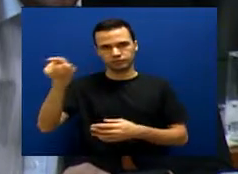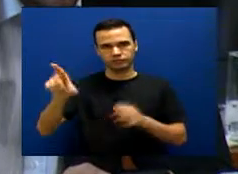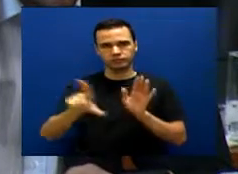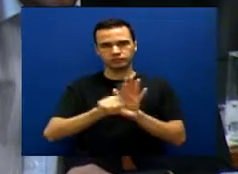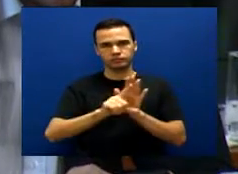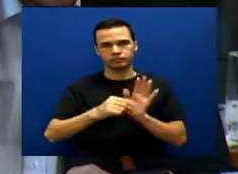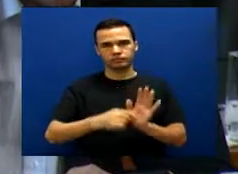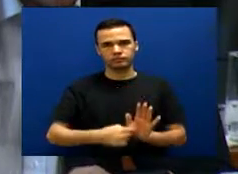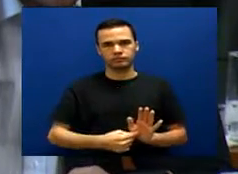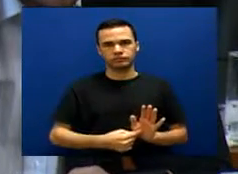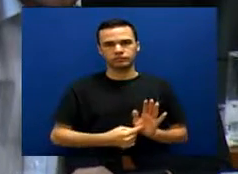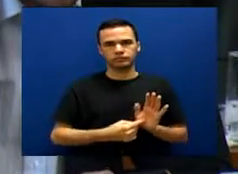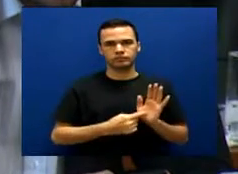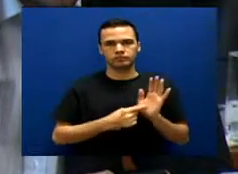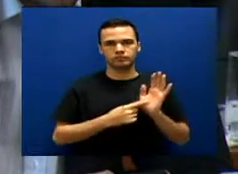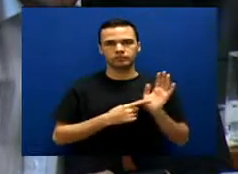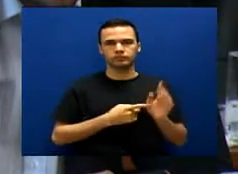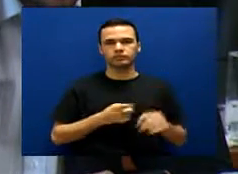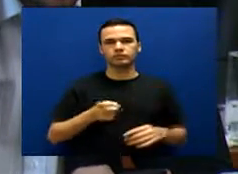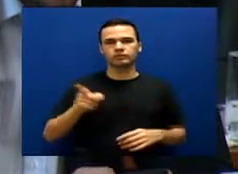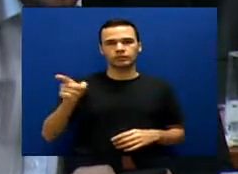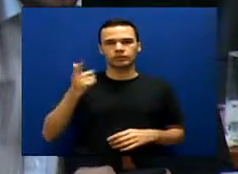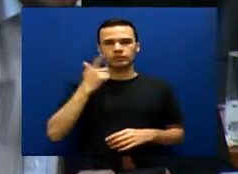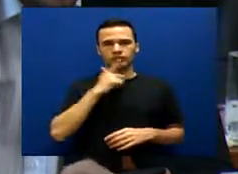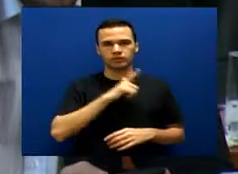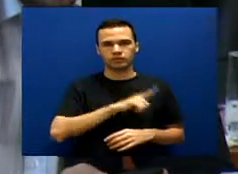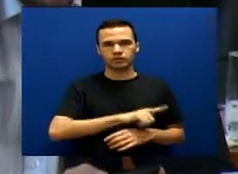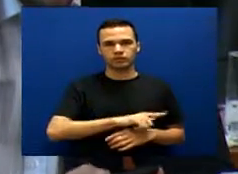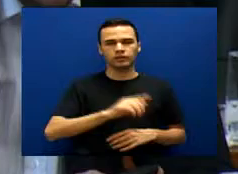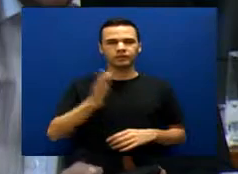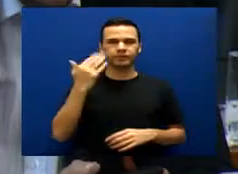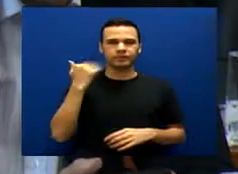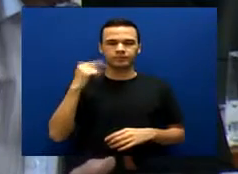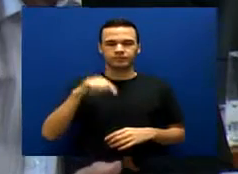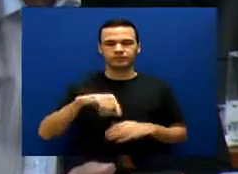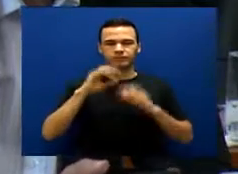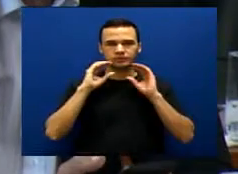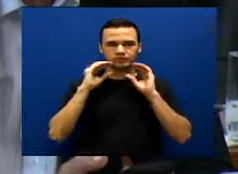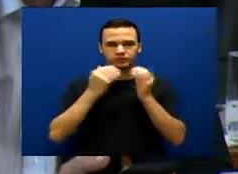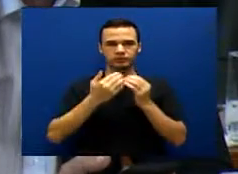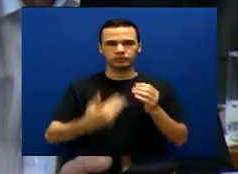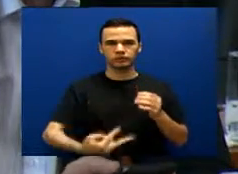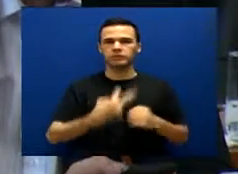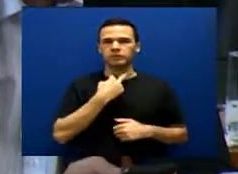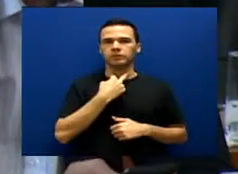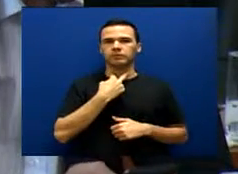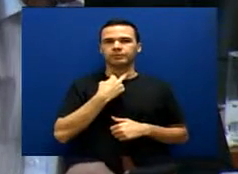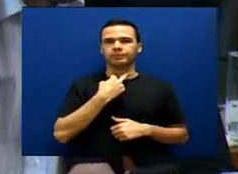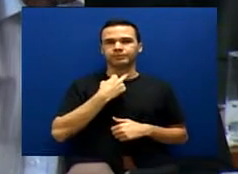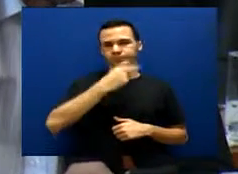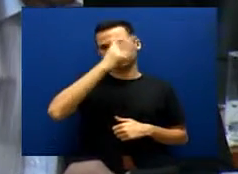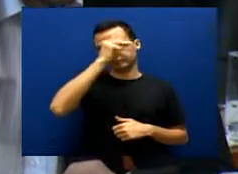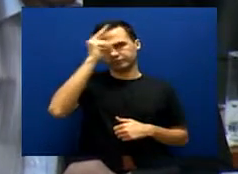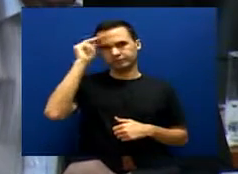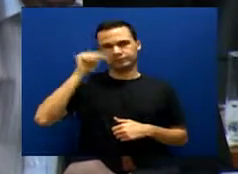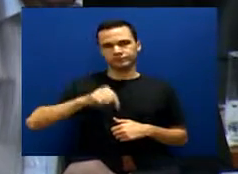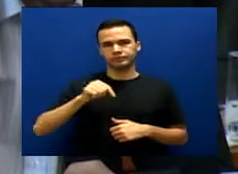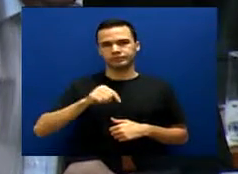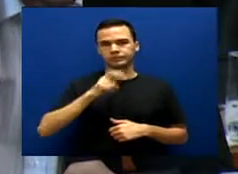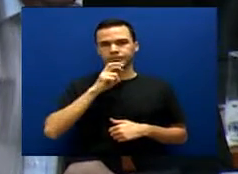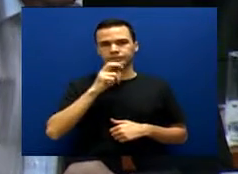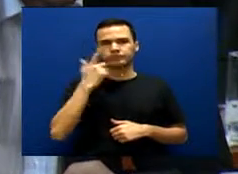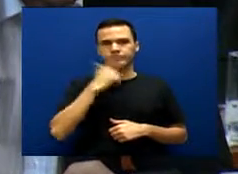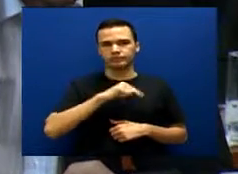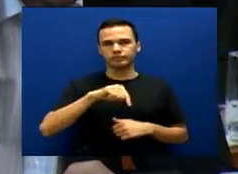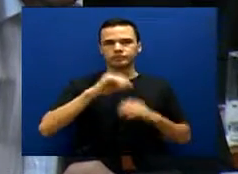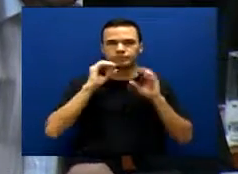lei? Está certo? E que eu ganhei, eu fui barrado aqui, fui barrado pelo prefeito aqui em Sorocaba,